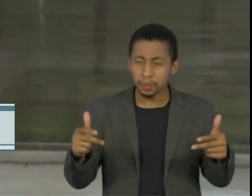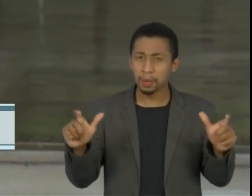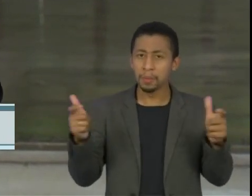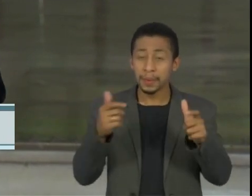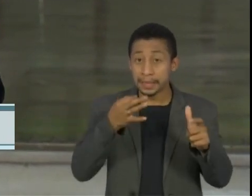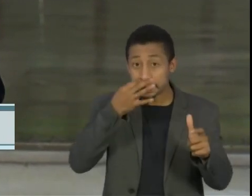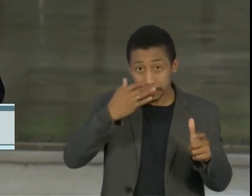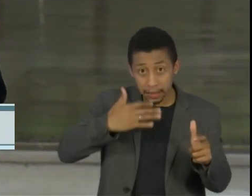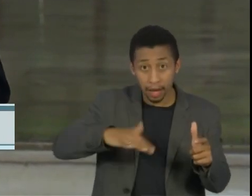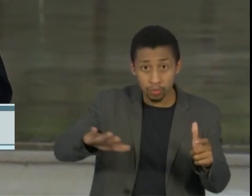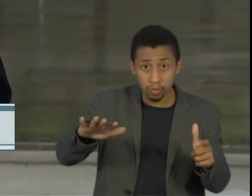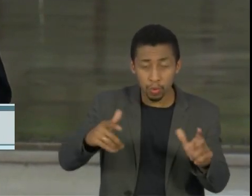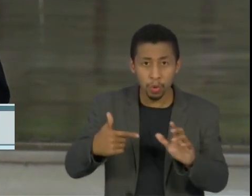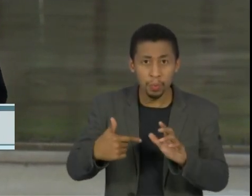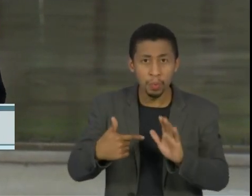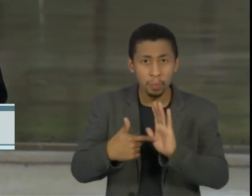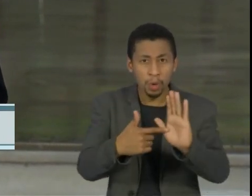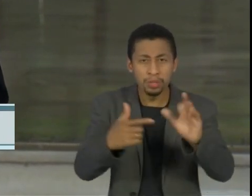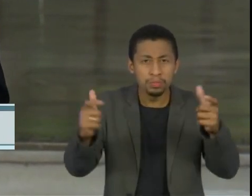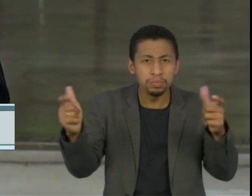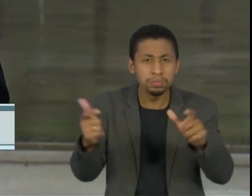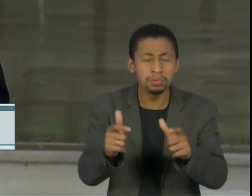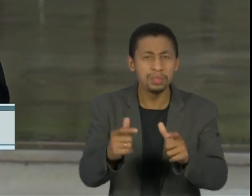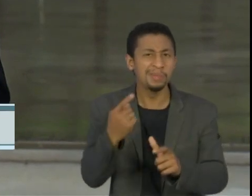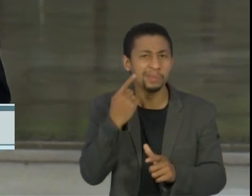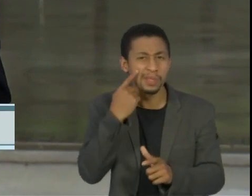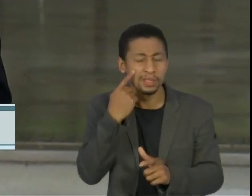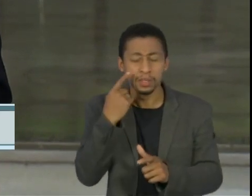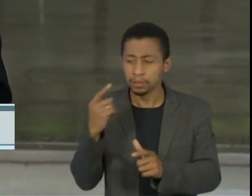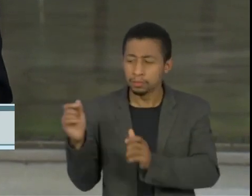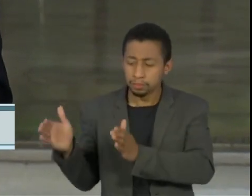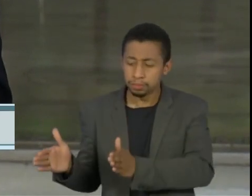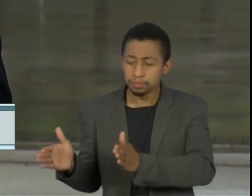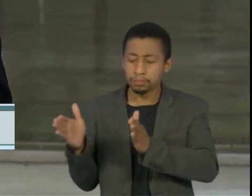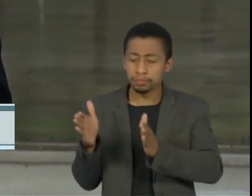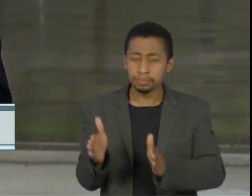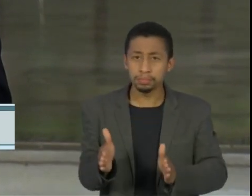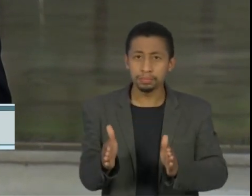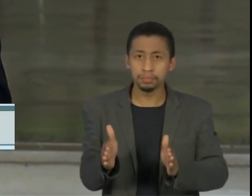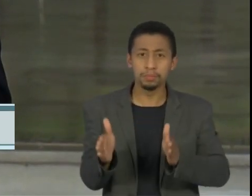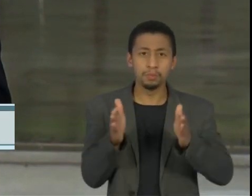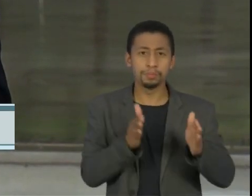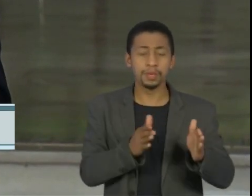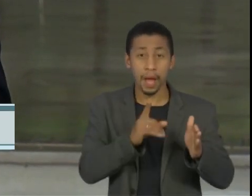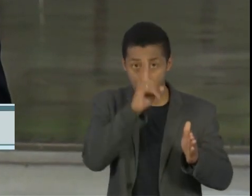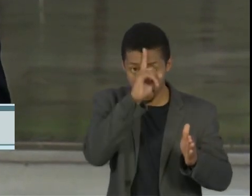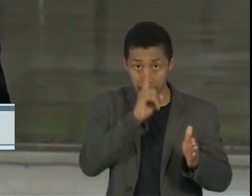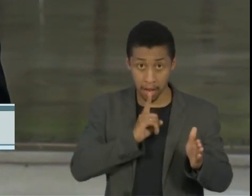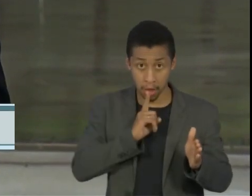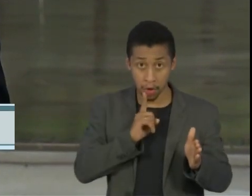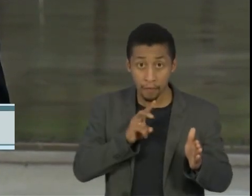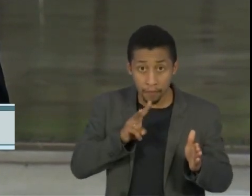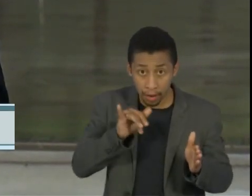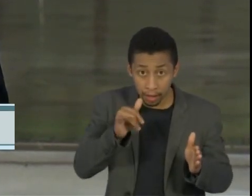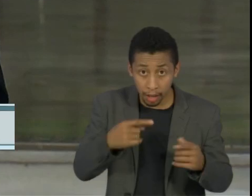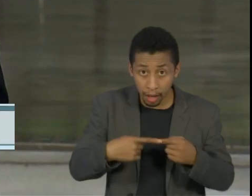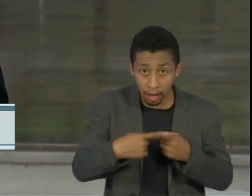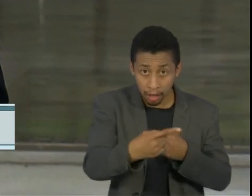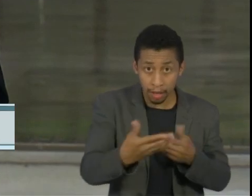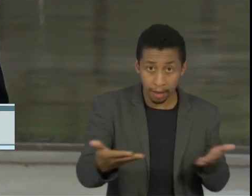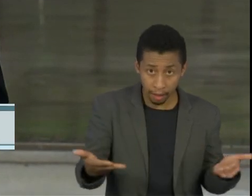para que a região mude de fase para a fase amarela ainda essa semana. E aproveitando, o comitê tem alguma